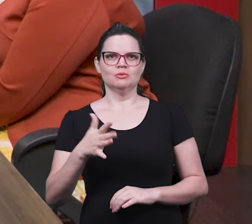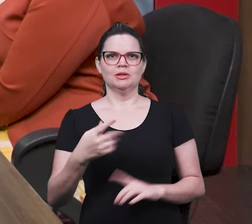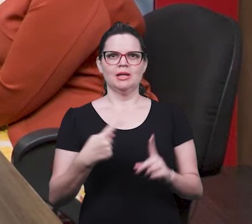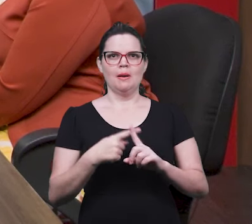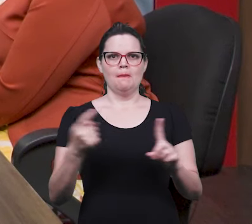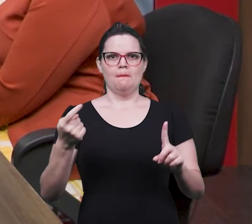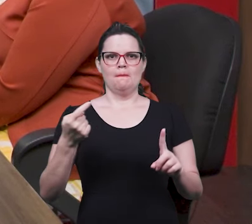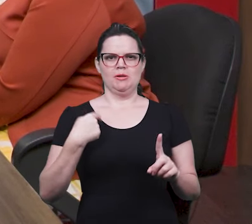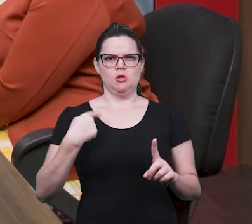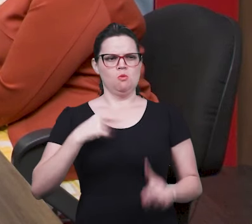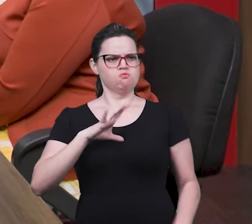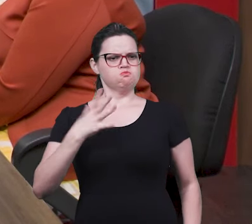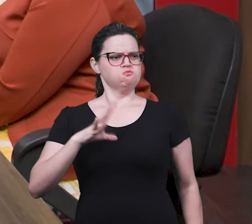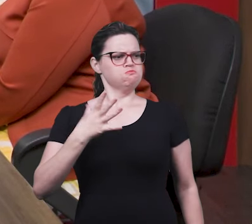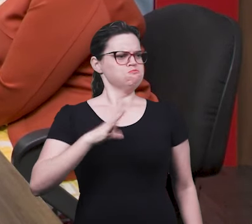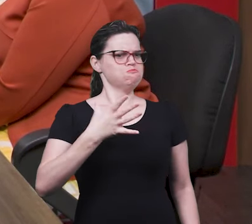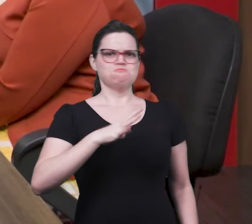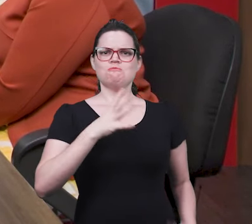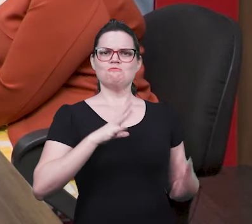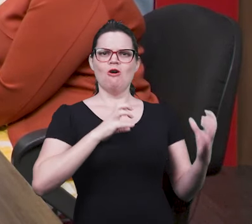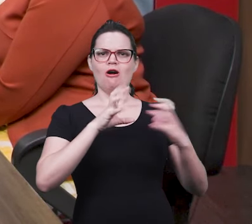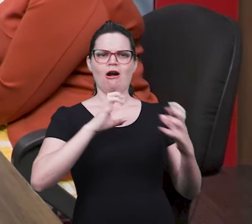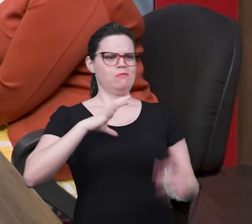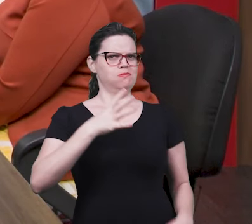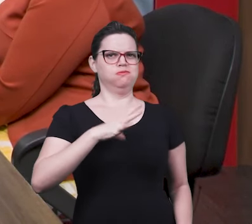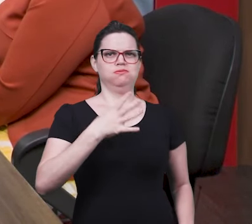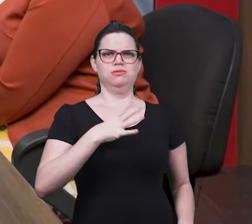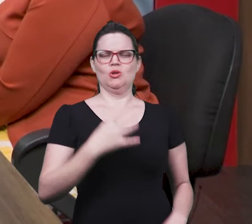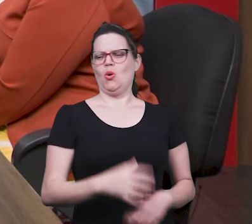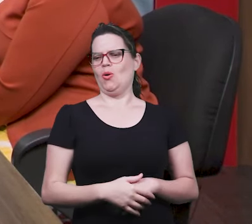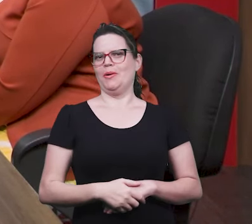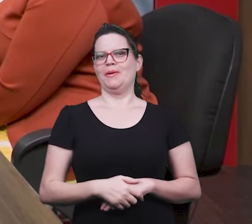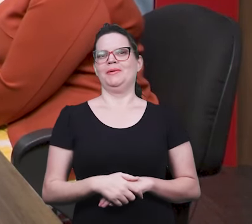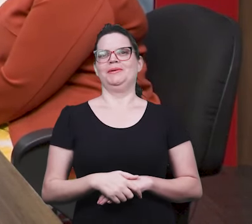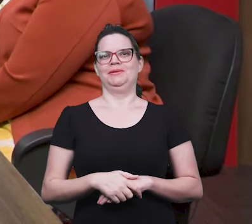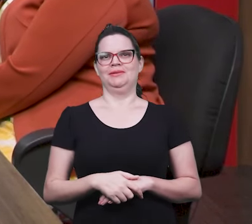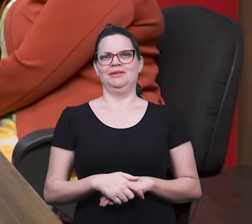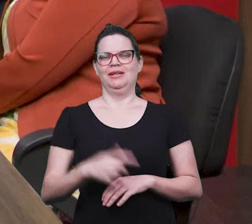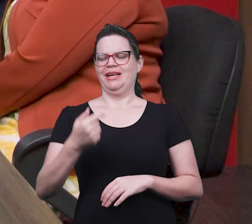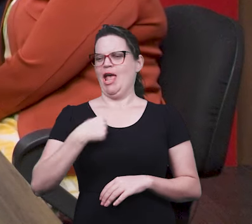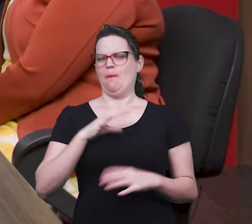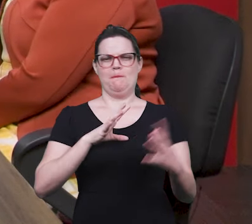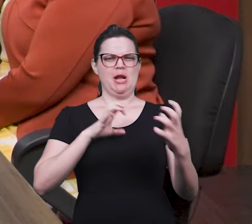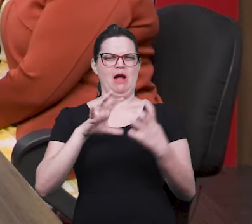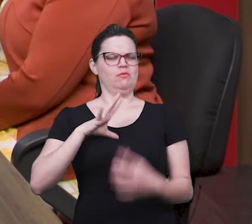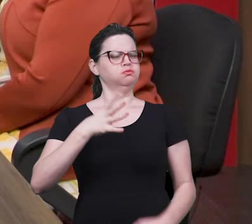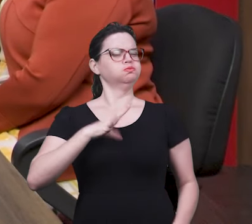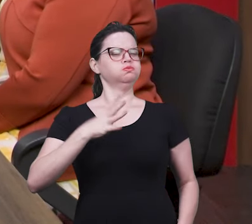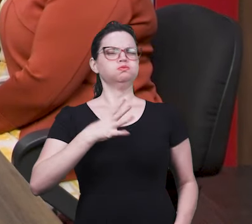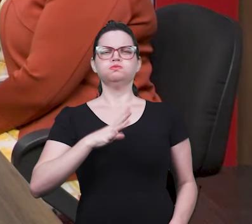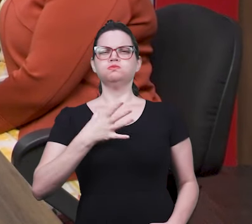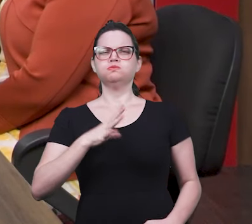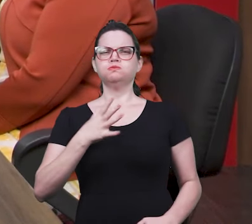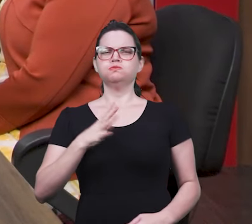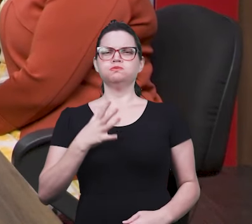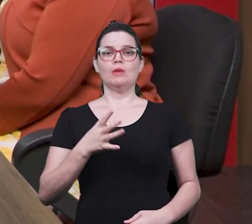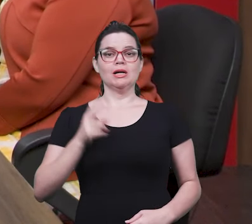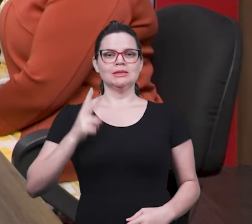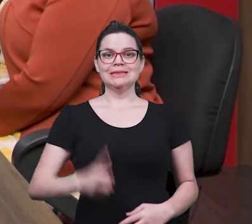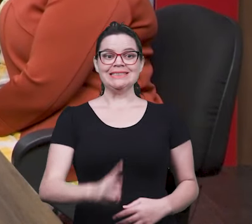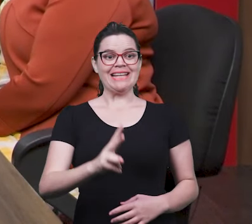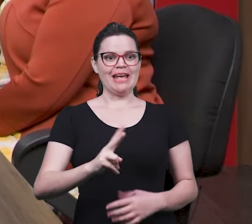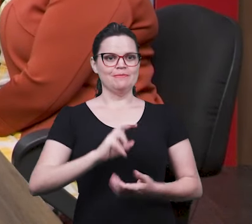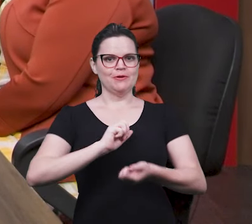era muito brigão. Eu brigava mesmo, muito, pastor? Brigava demais, brigava demais. Eu brigava muito, brigava muito. Dificilmente um jogo que eu não